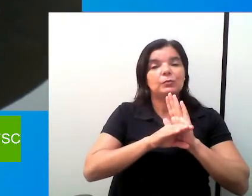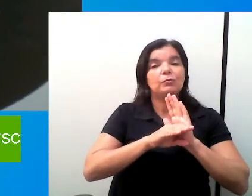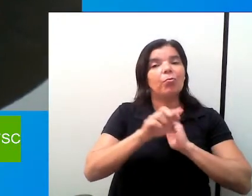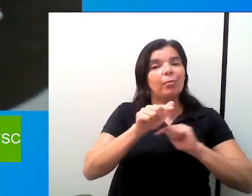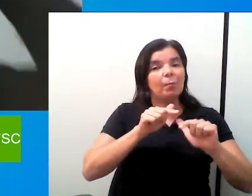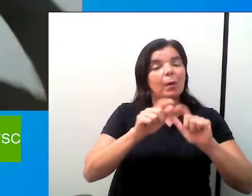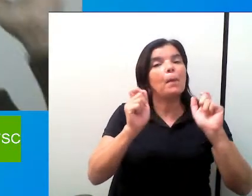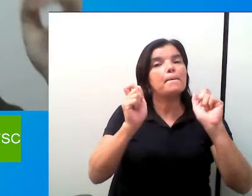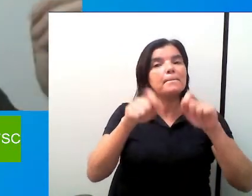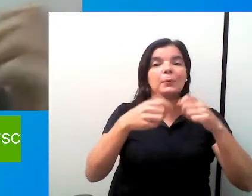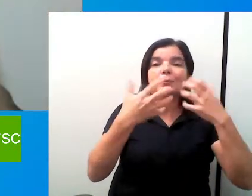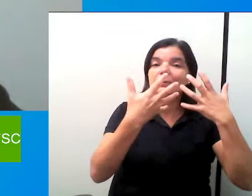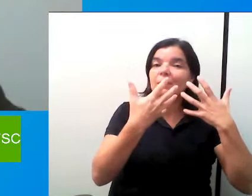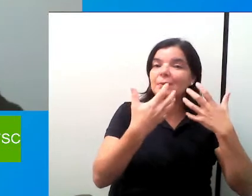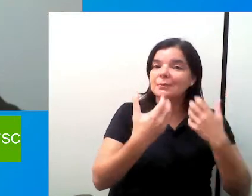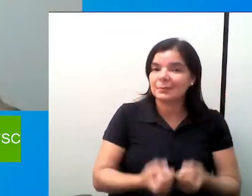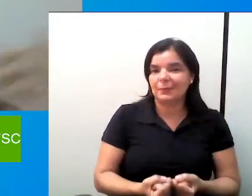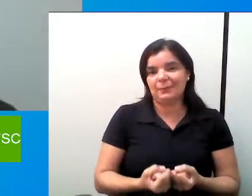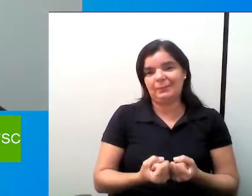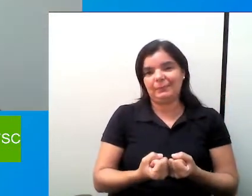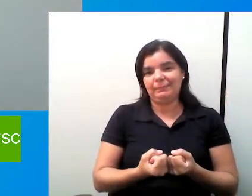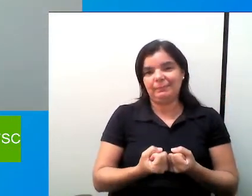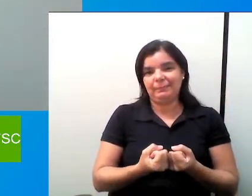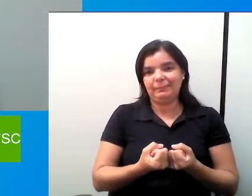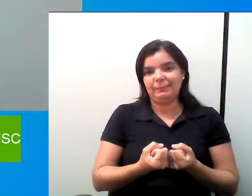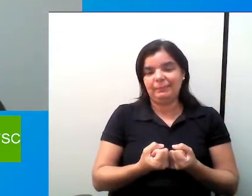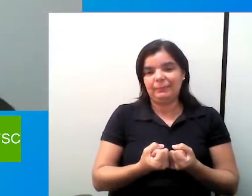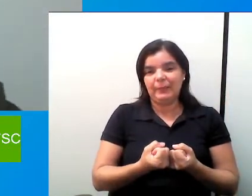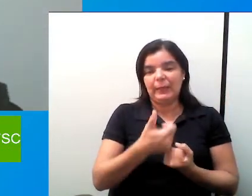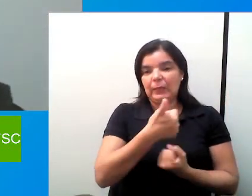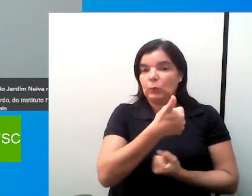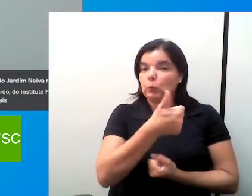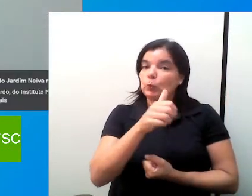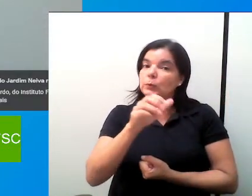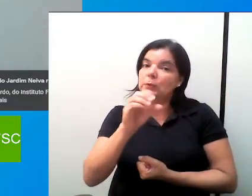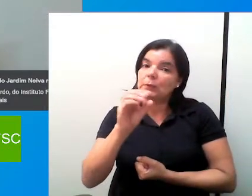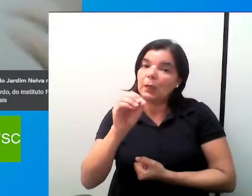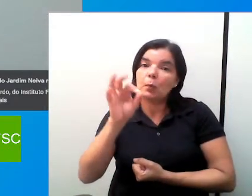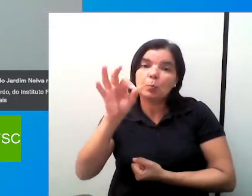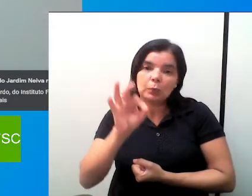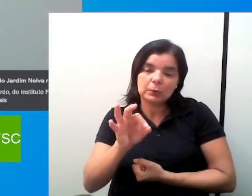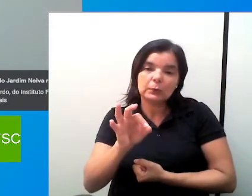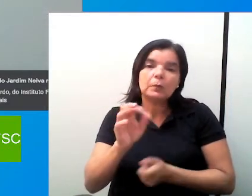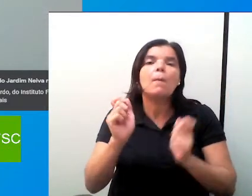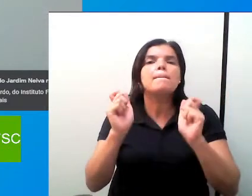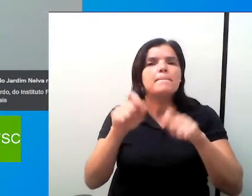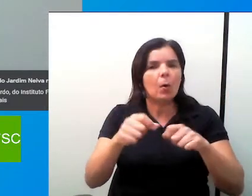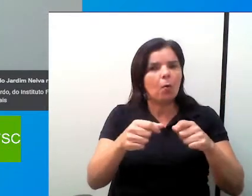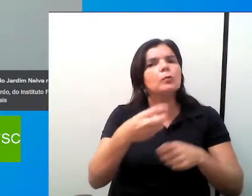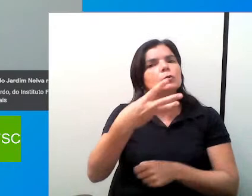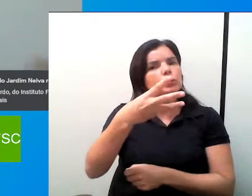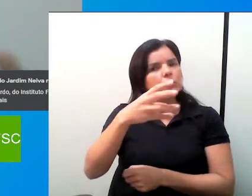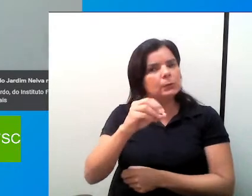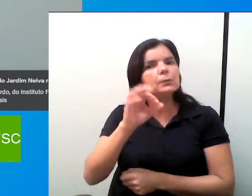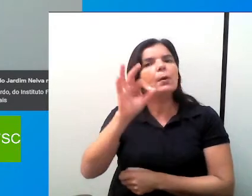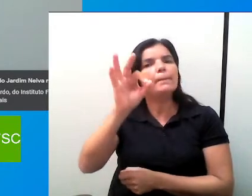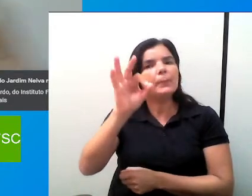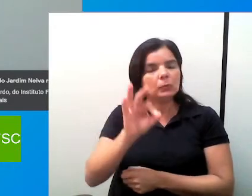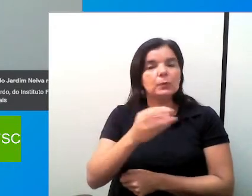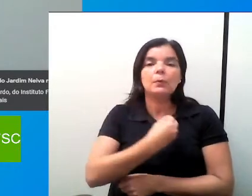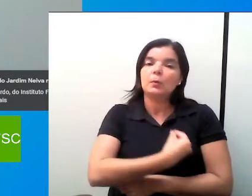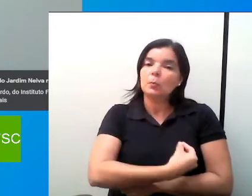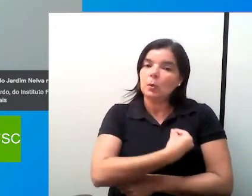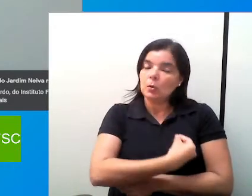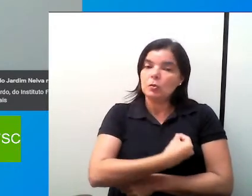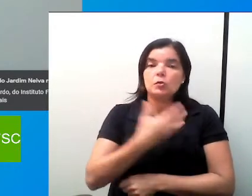ser validada. Então, de 100%, o aluno pode validar 30% da carga horária participando